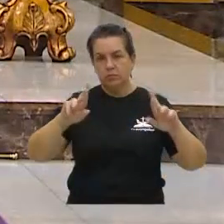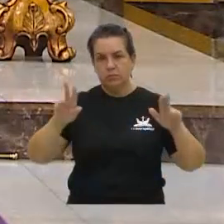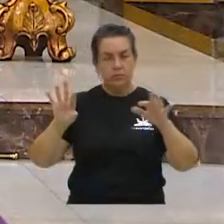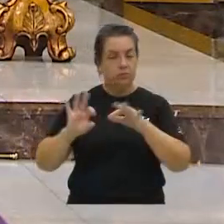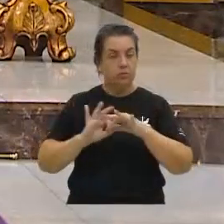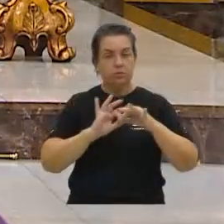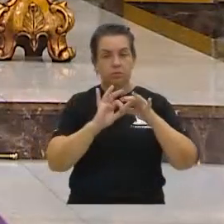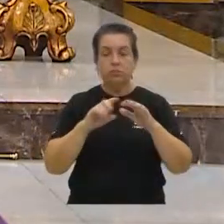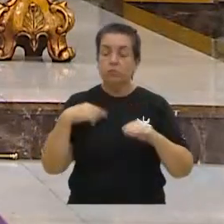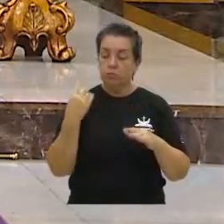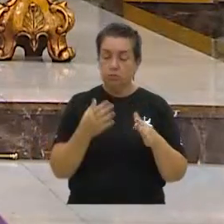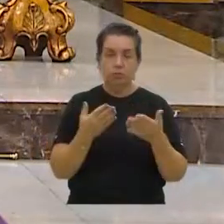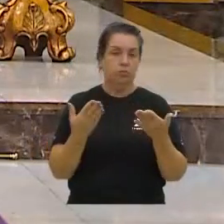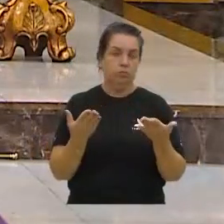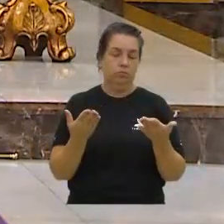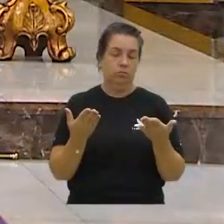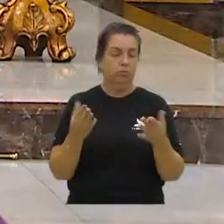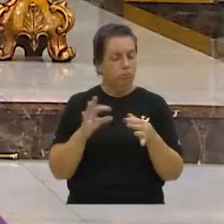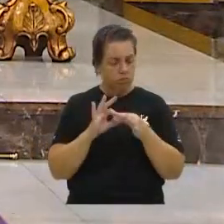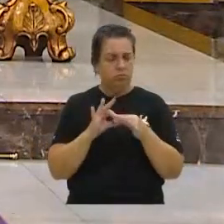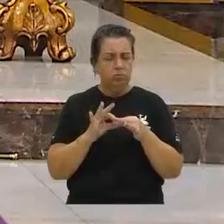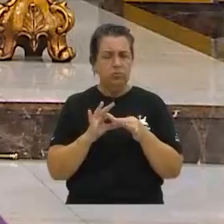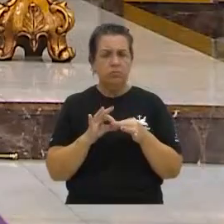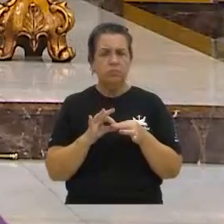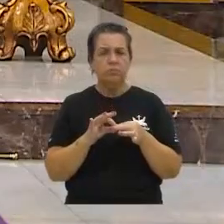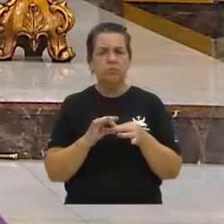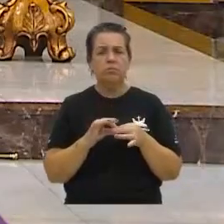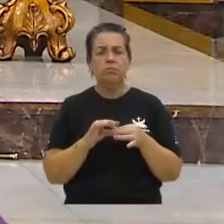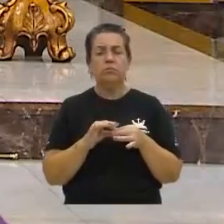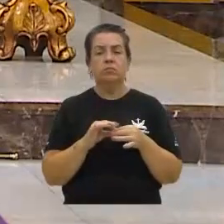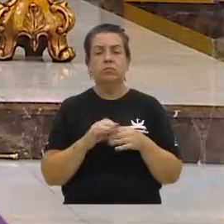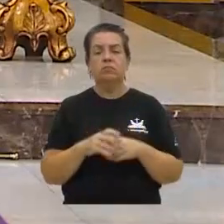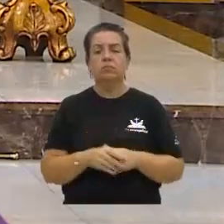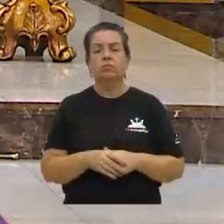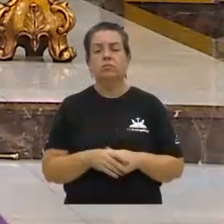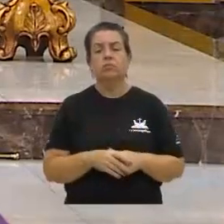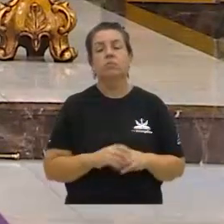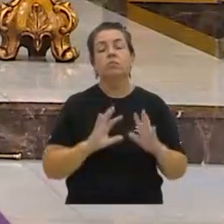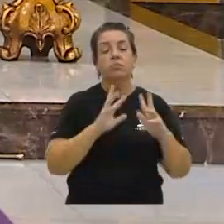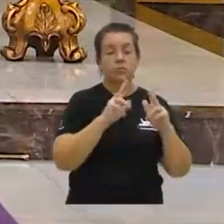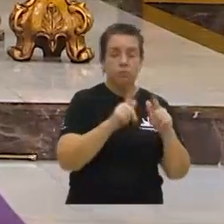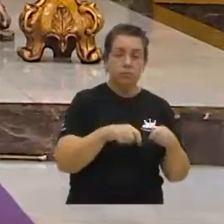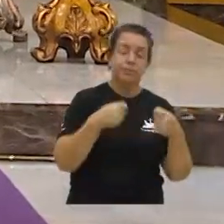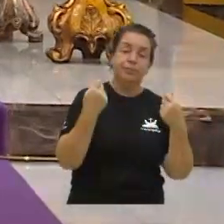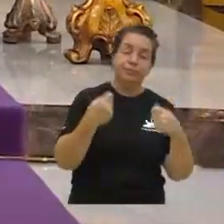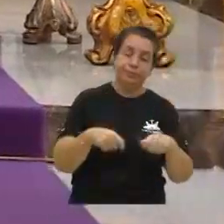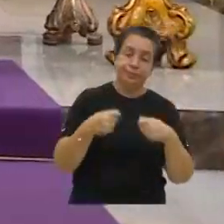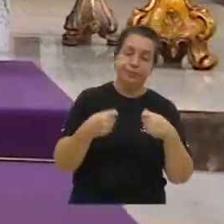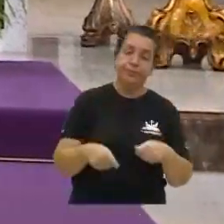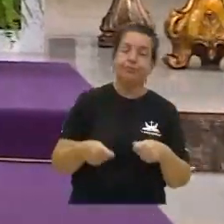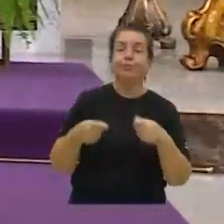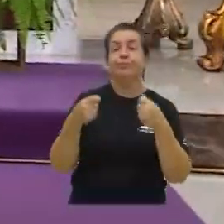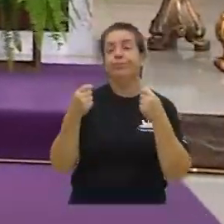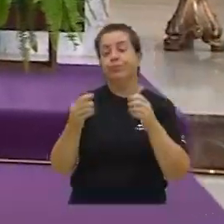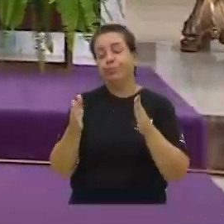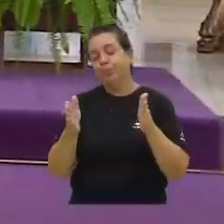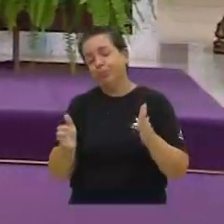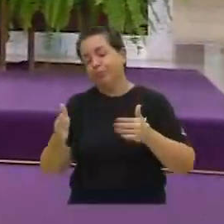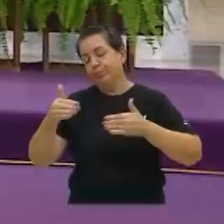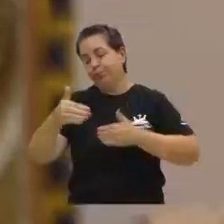unidos. Não quer dizer forma, que todo mundo tem que ser